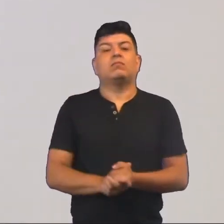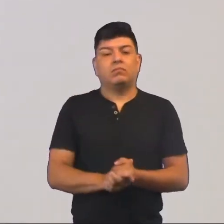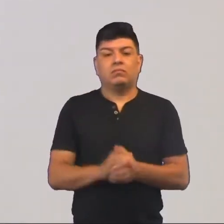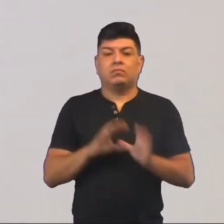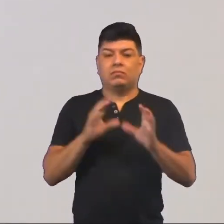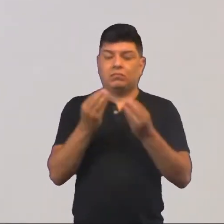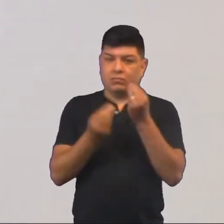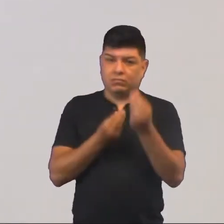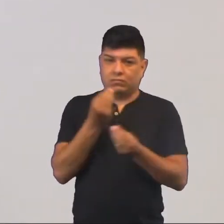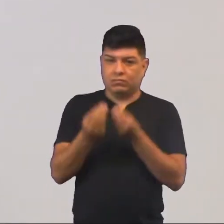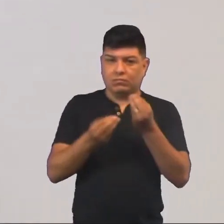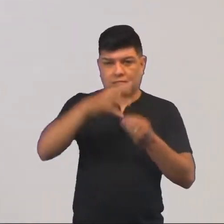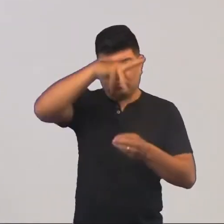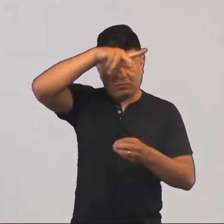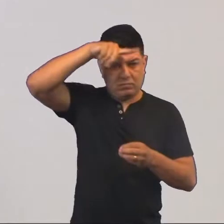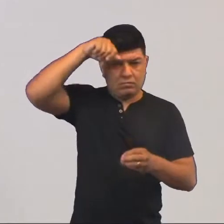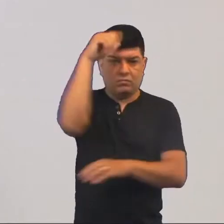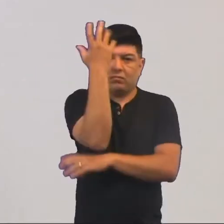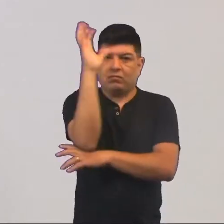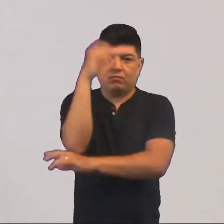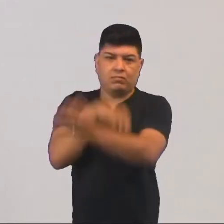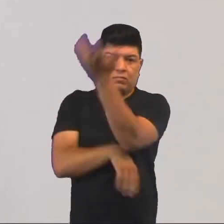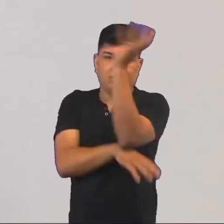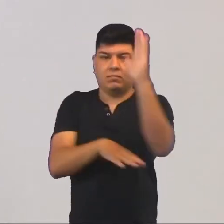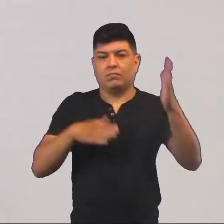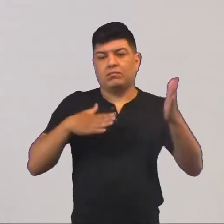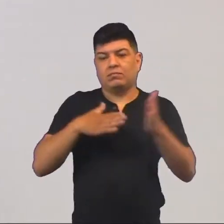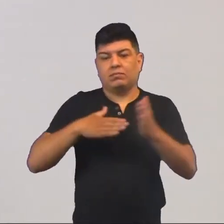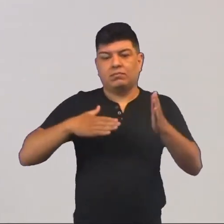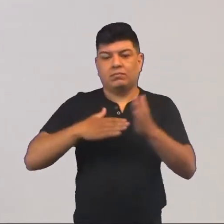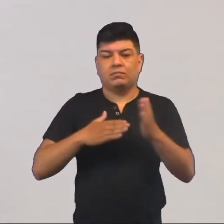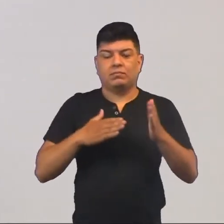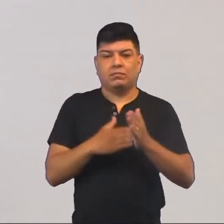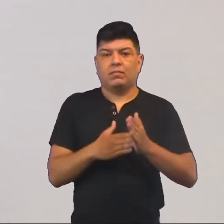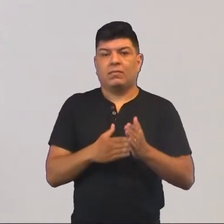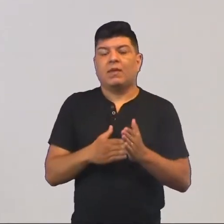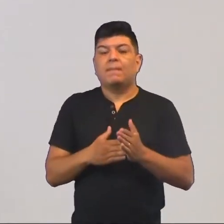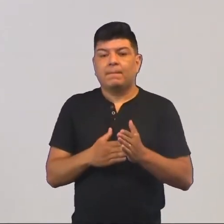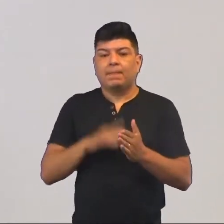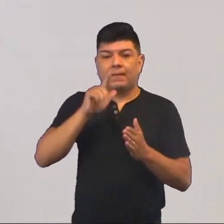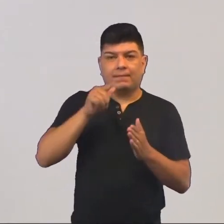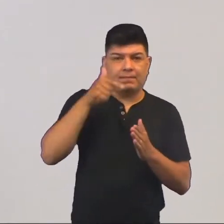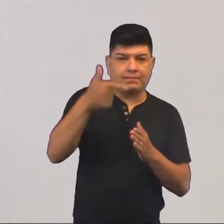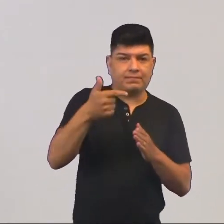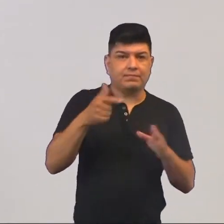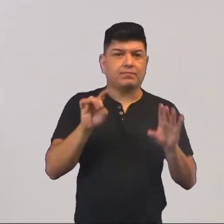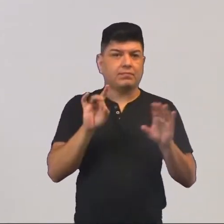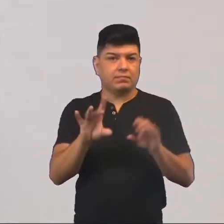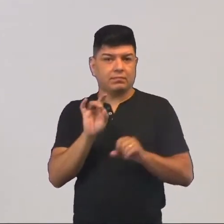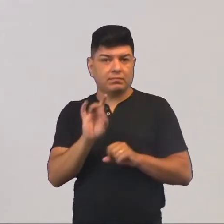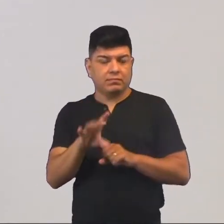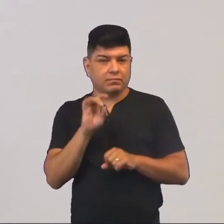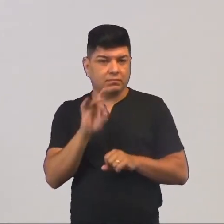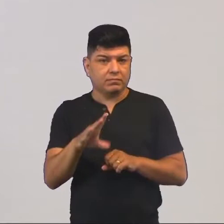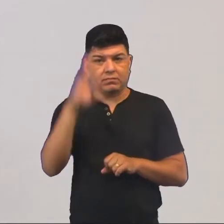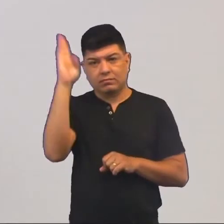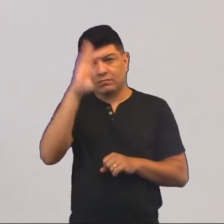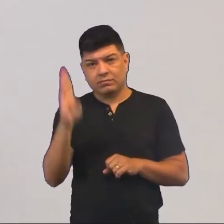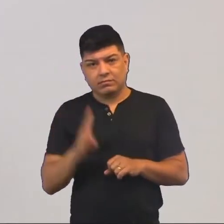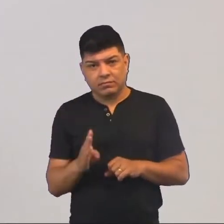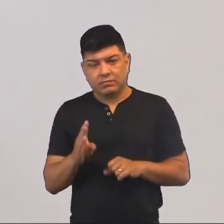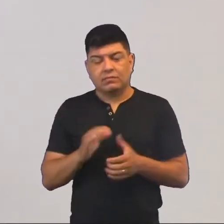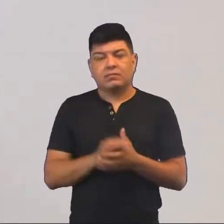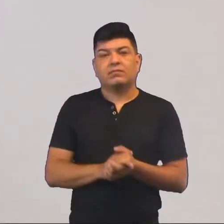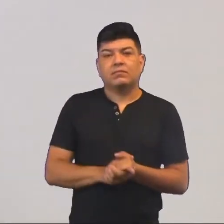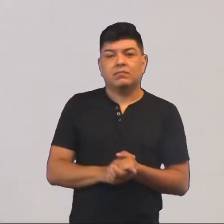bem como a floresta amazônica também não se limita, como vimos em outras ocasiões, apenas à Amazônia brasileira,